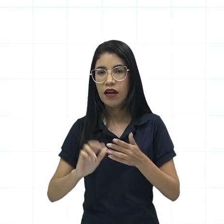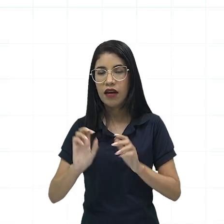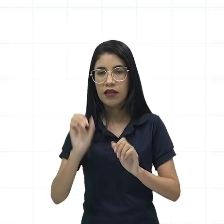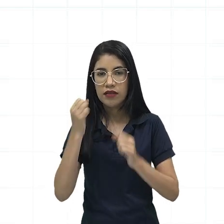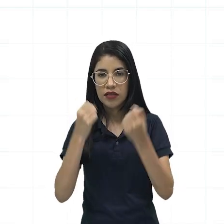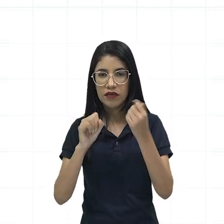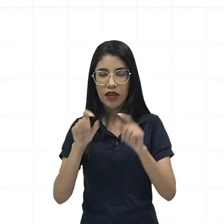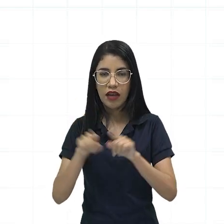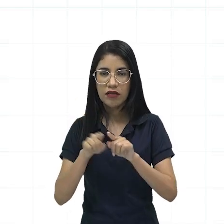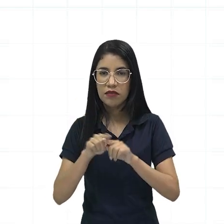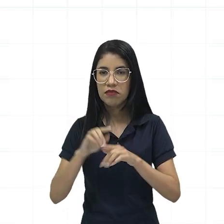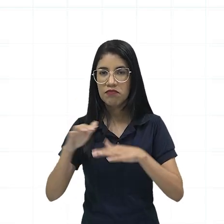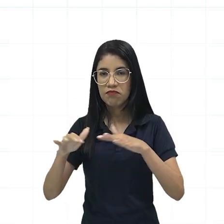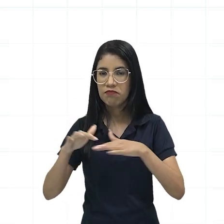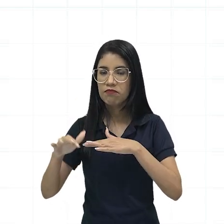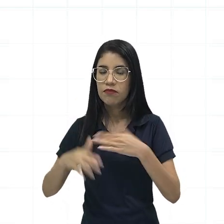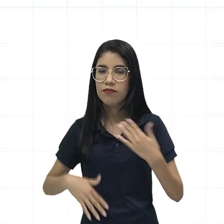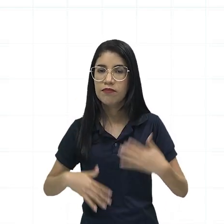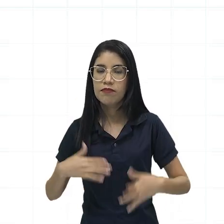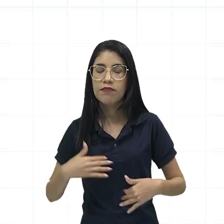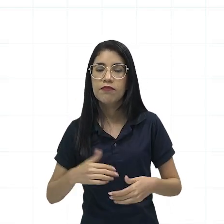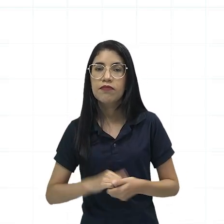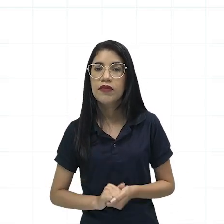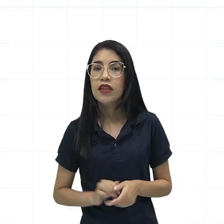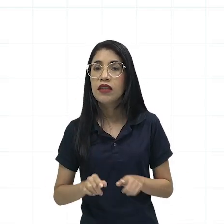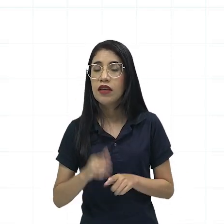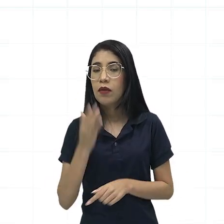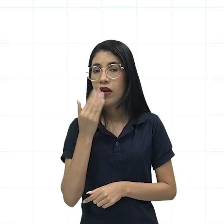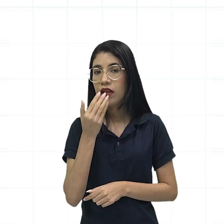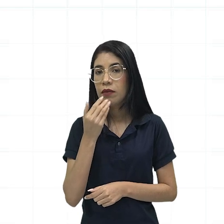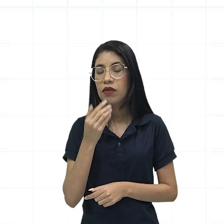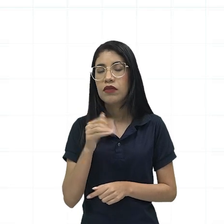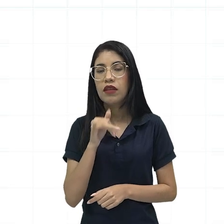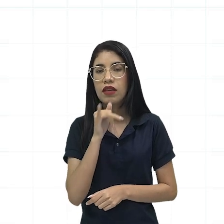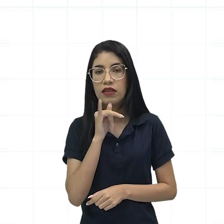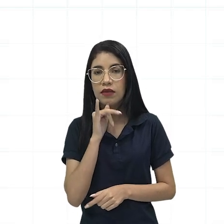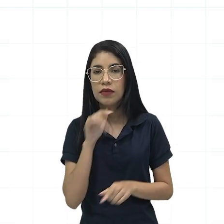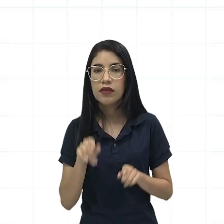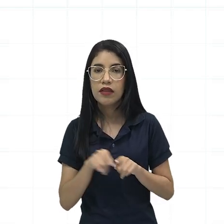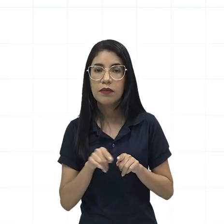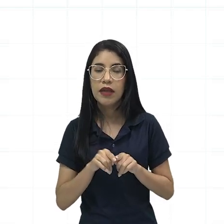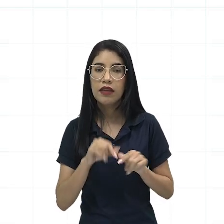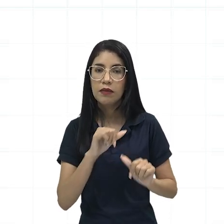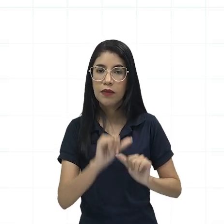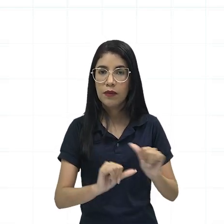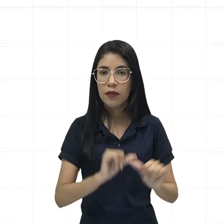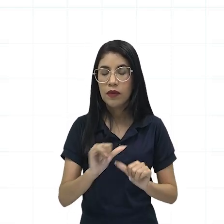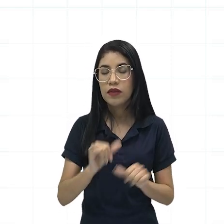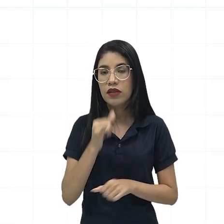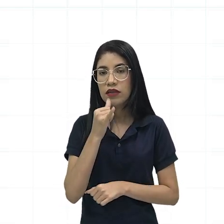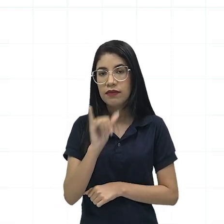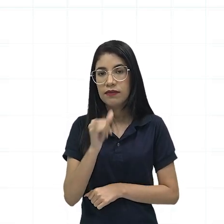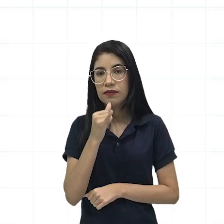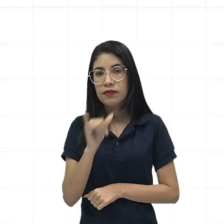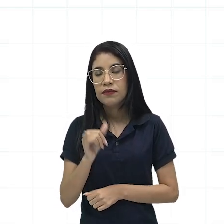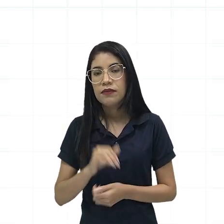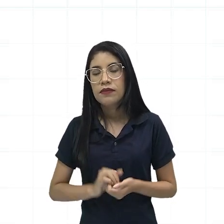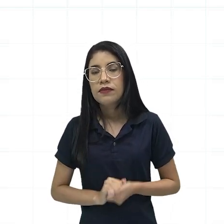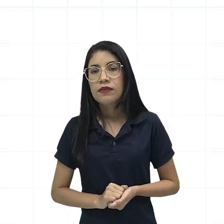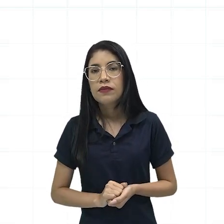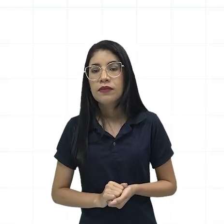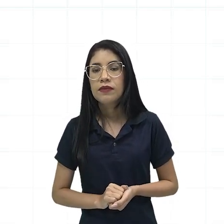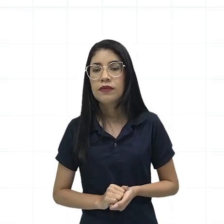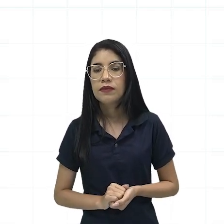Então, a nossa alimentação também serve como exemplo de transformação de